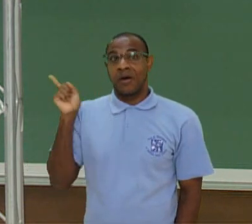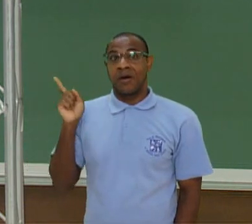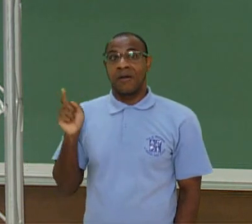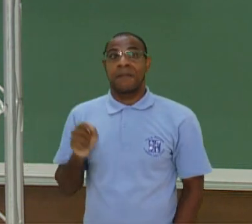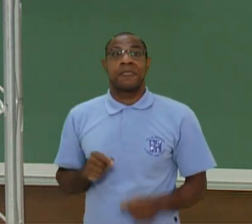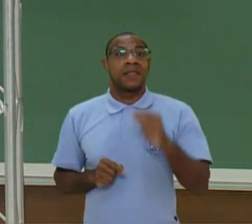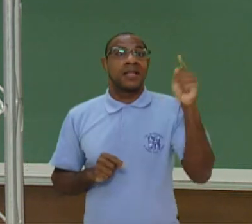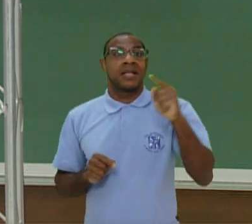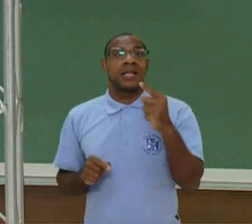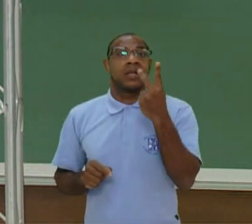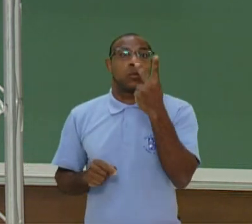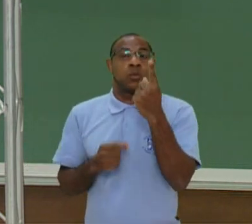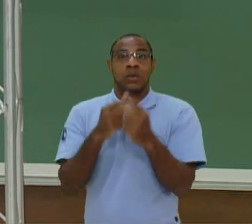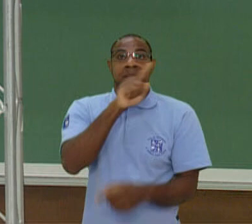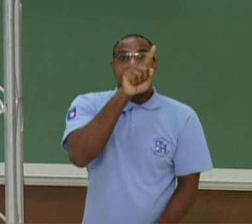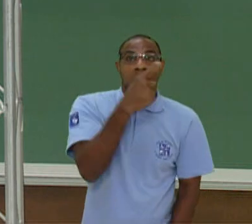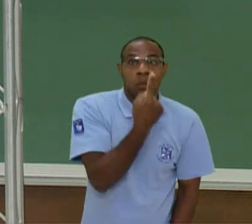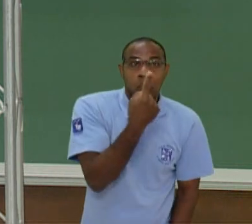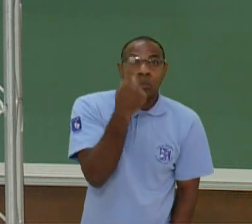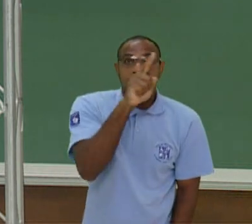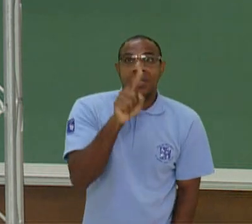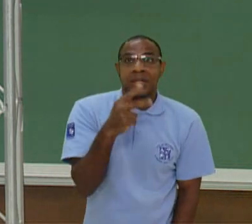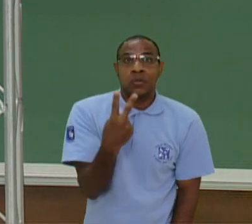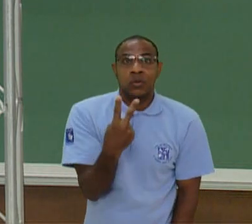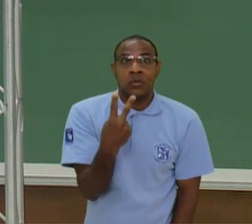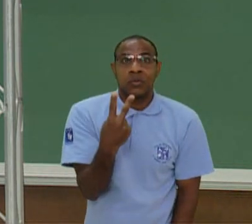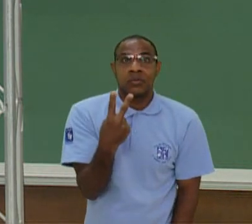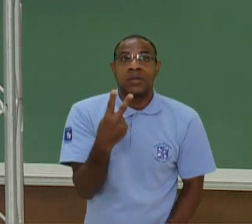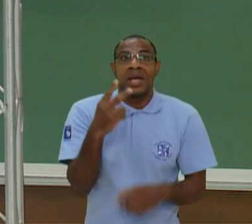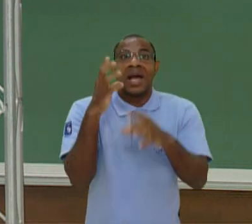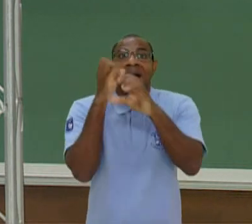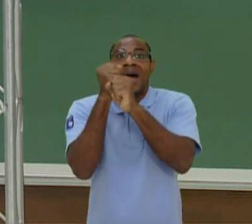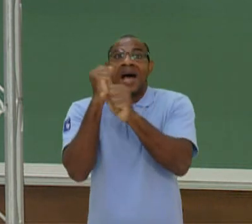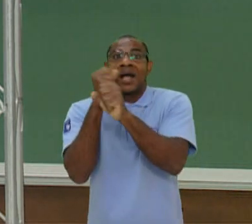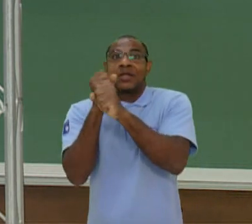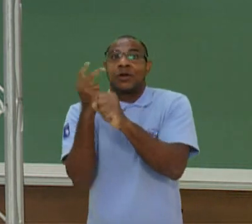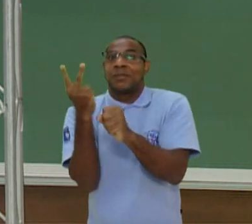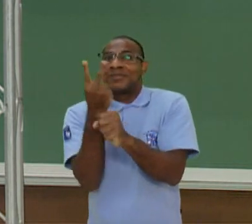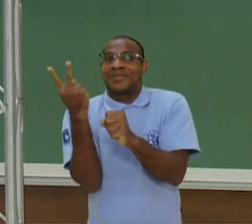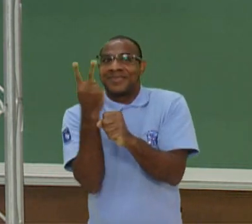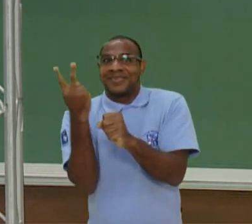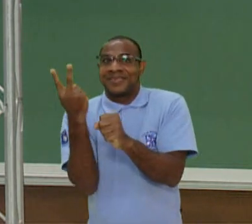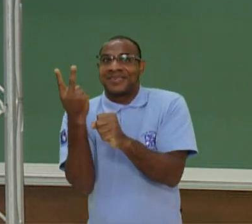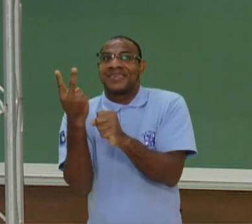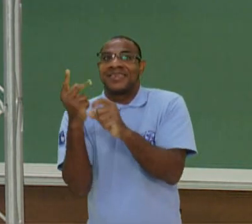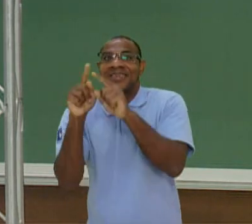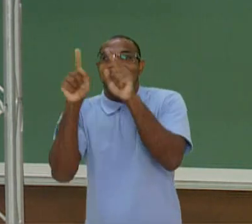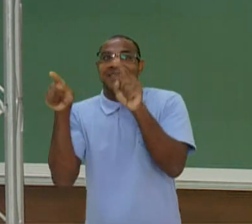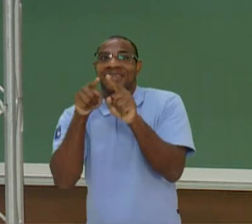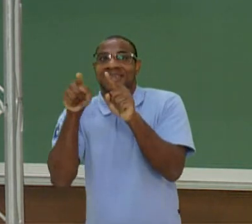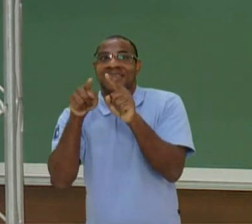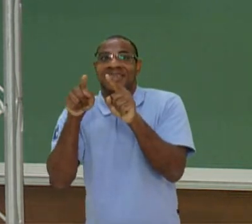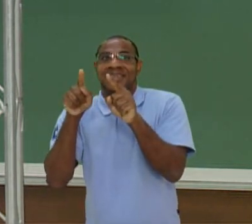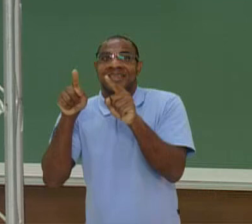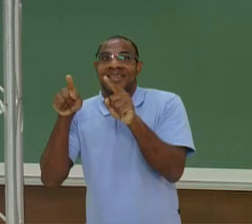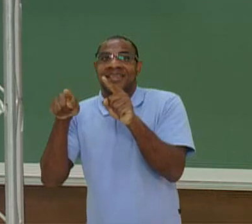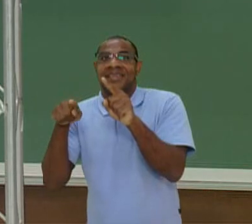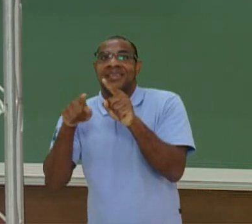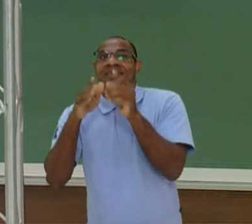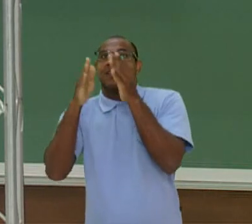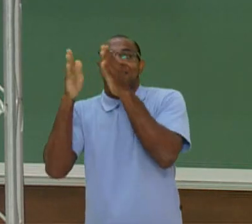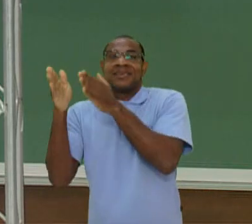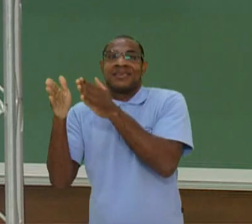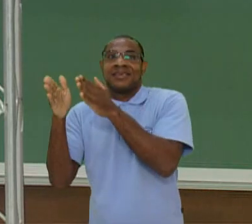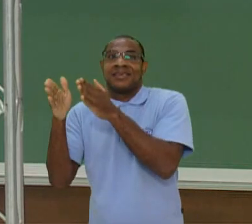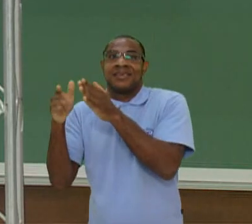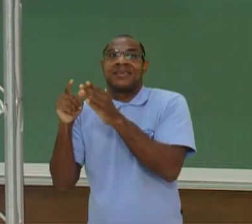Produto de Z1, Z2 é o produto do seu módulo, a soma dos seus argumentos no cosseno, a soma dos seus argumentos no seno,